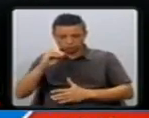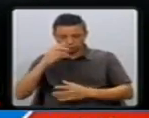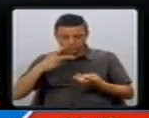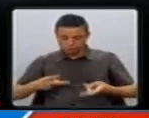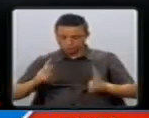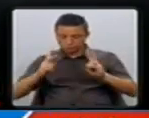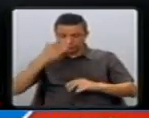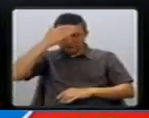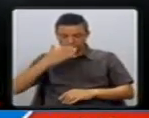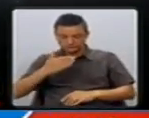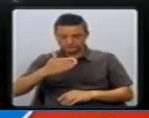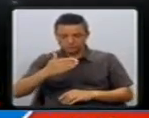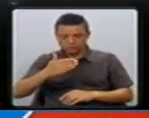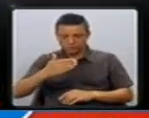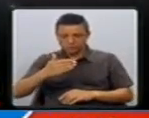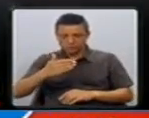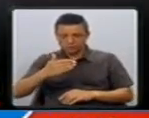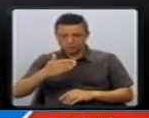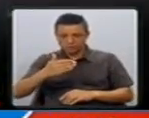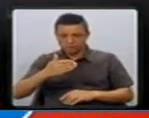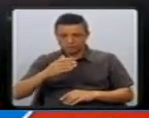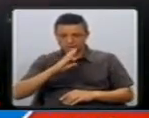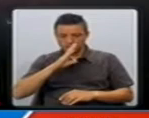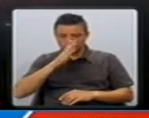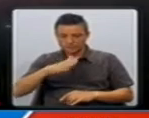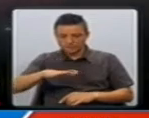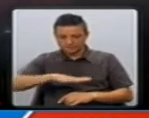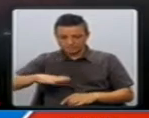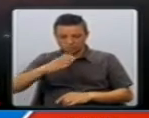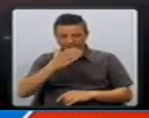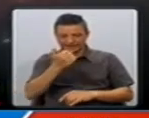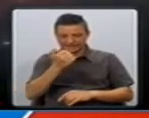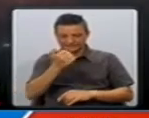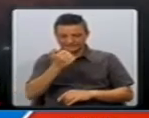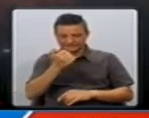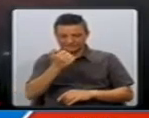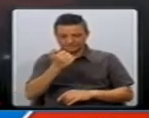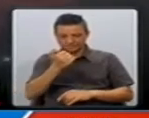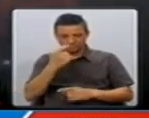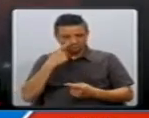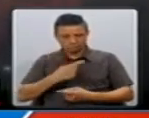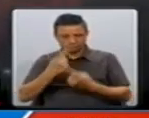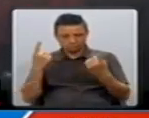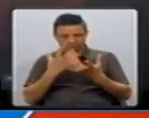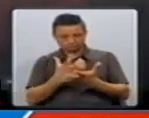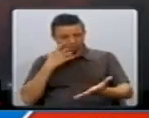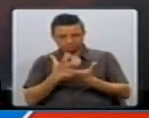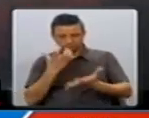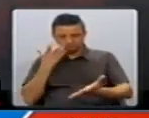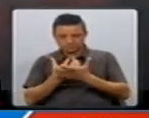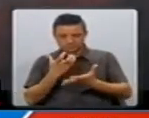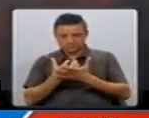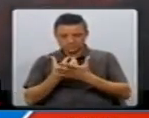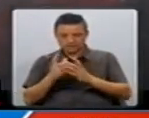esta semana, e vamos para a nebulosa GAM 15, e que no fundo é uma maternidade onde nascem as grandes